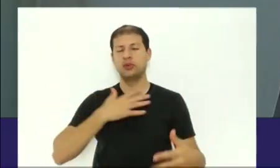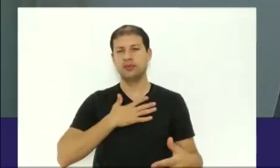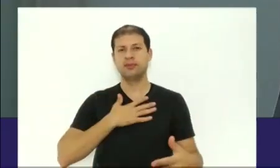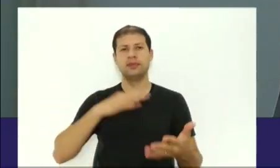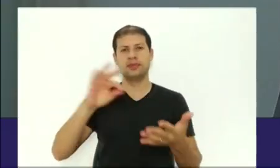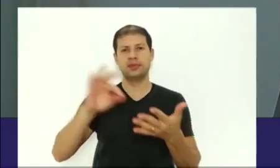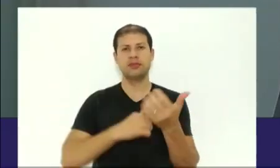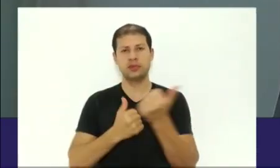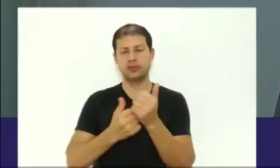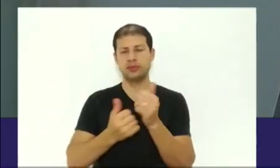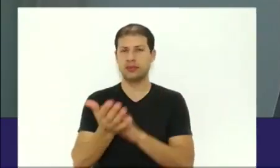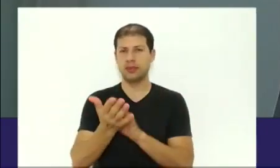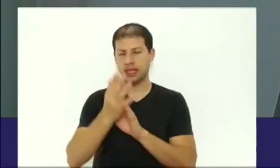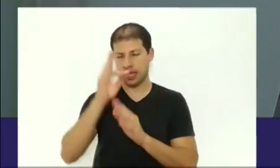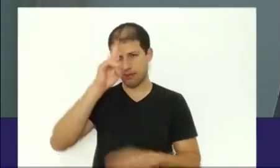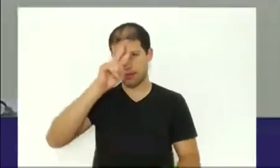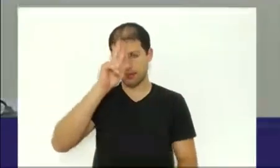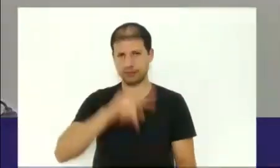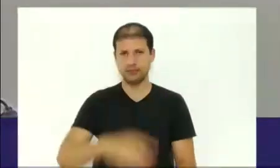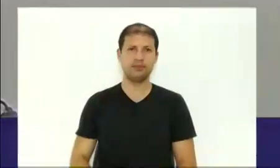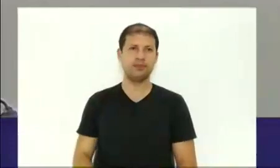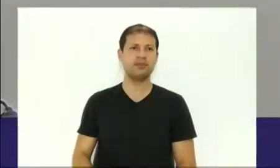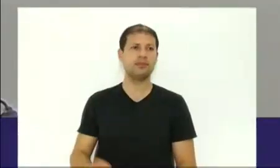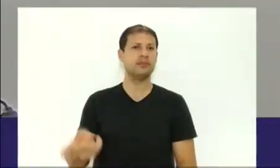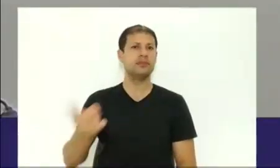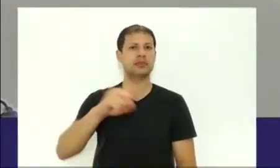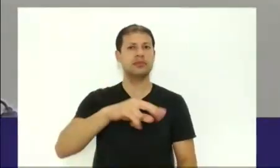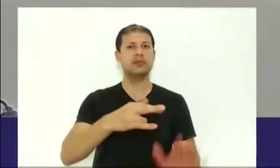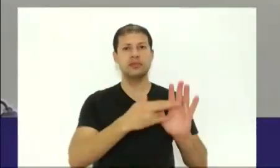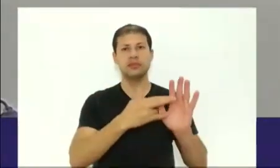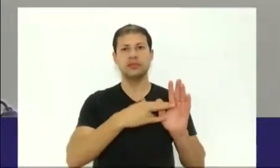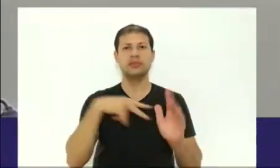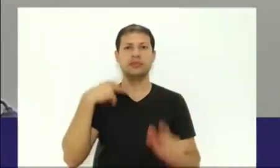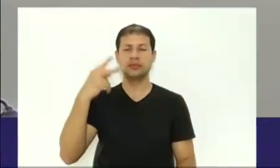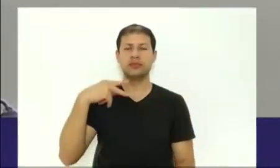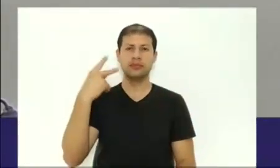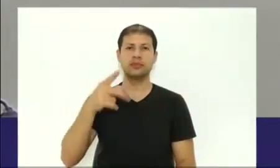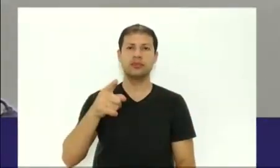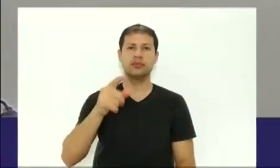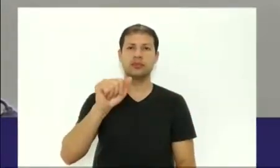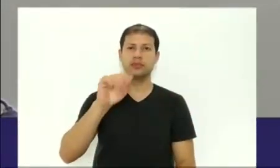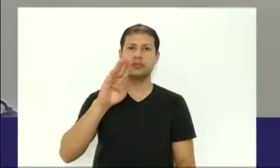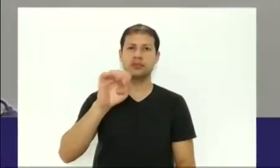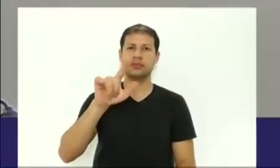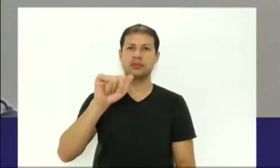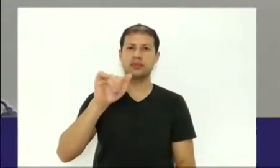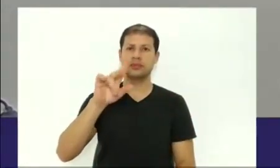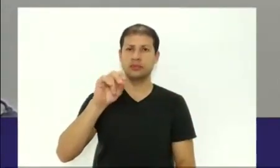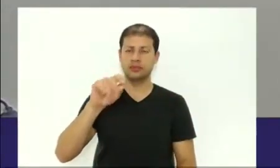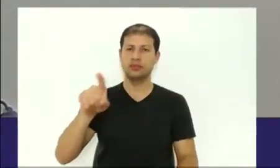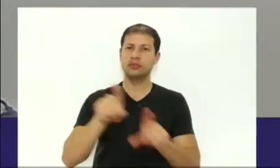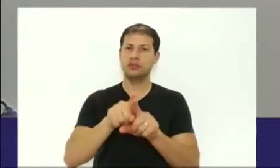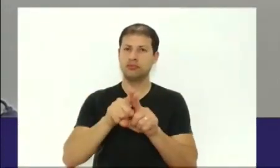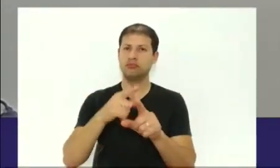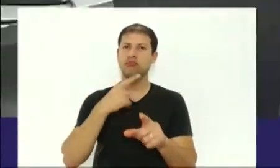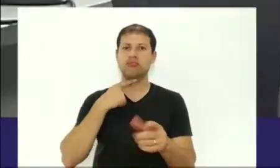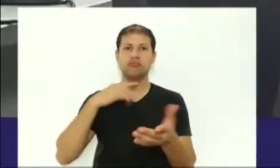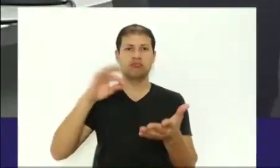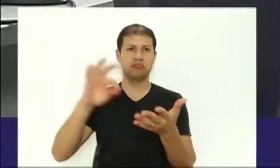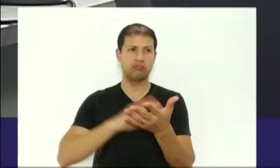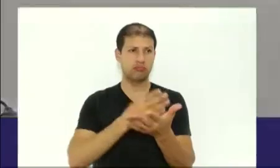Parabéns pela lembrança. Tem a palavra, pela ordem, o vereador Abelardo. Gostaria de assinar essa e as demais